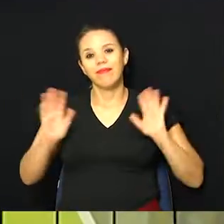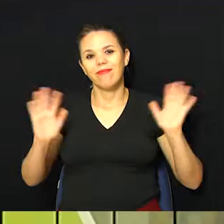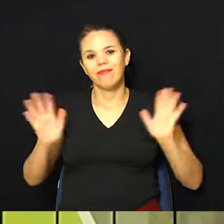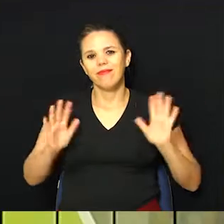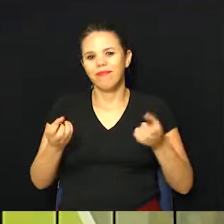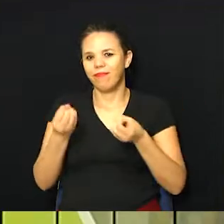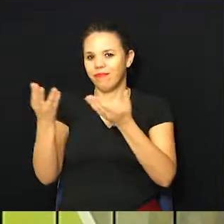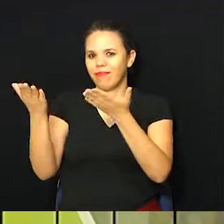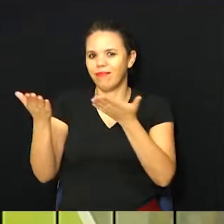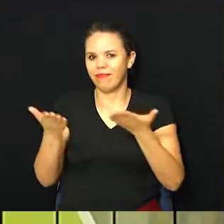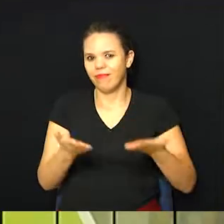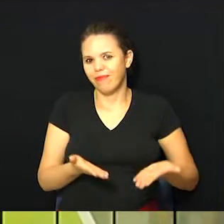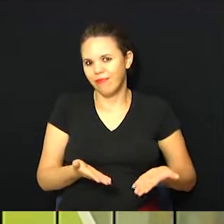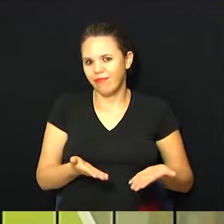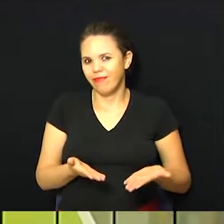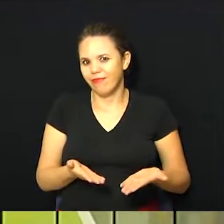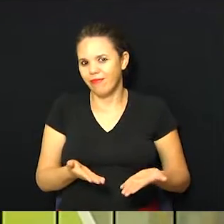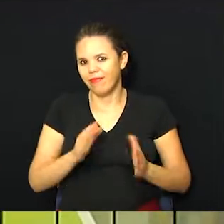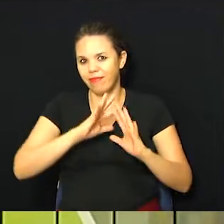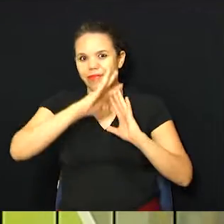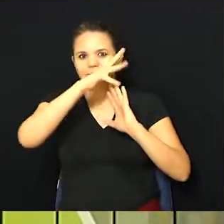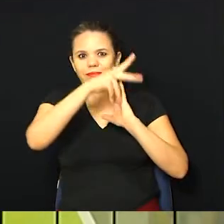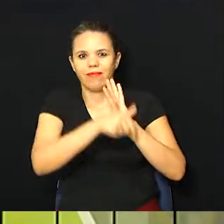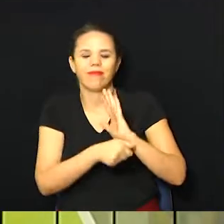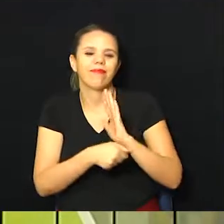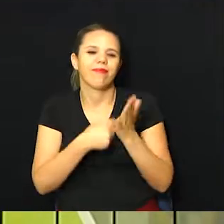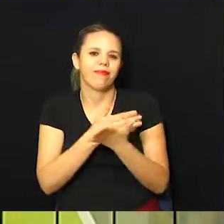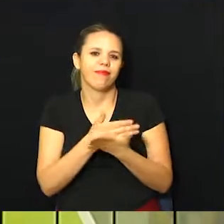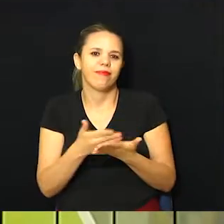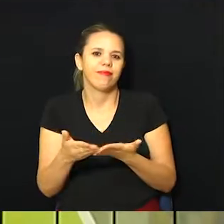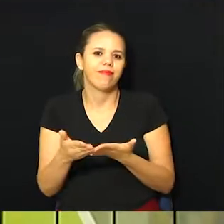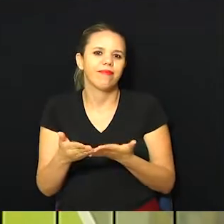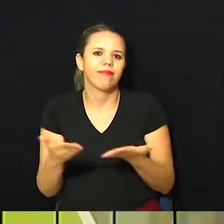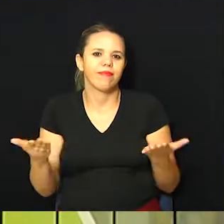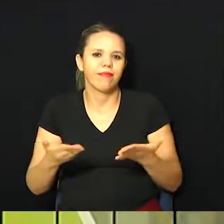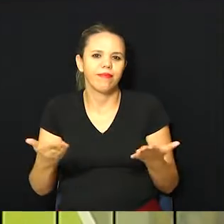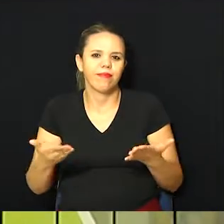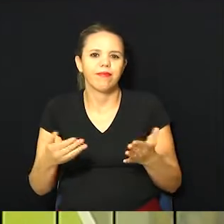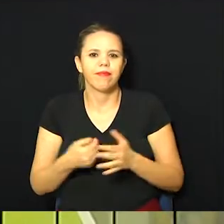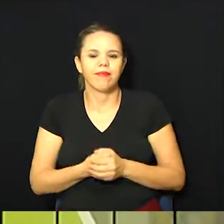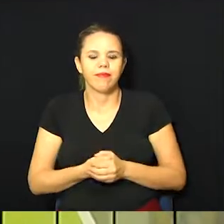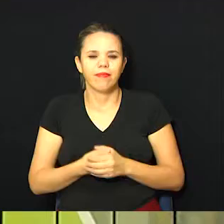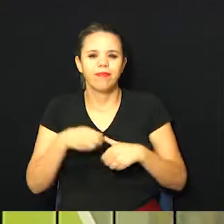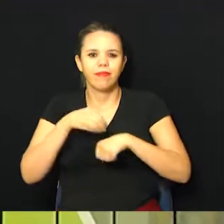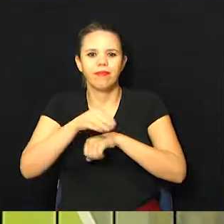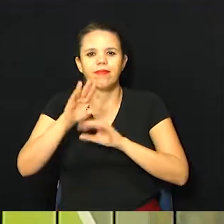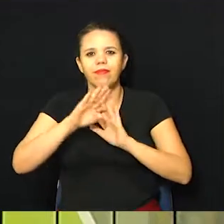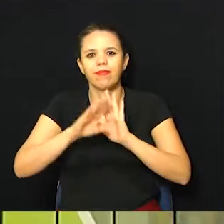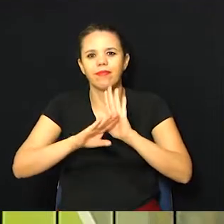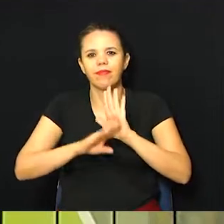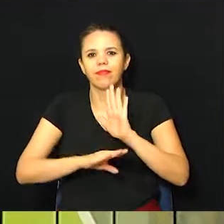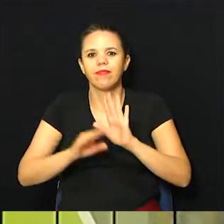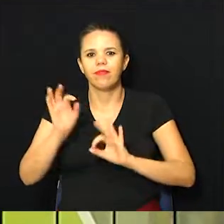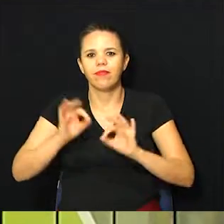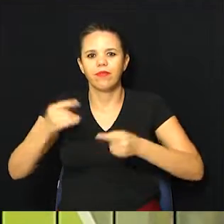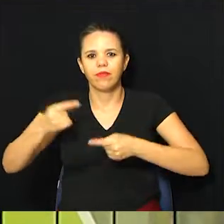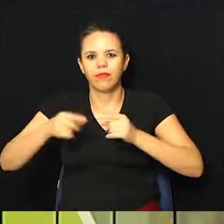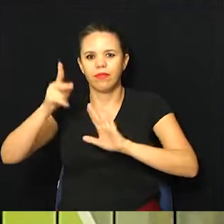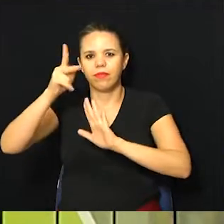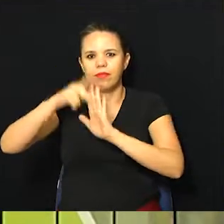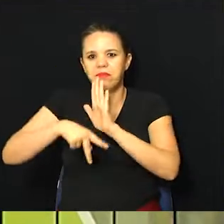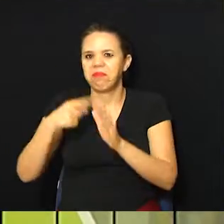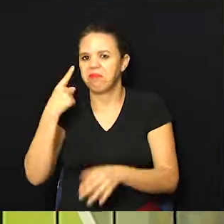Olá, bem-vindo, bem-vinda! Giro Ambiental está começando e nessa edição traz aqui para a gente discutir um projeto